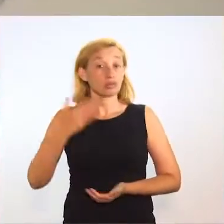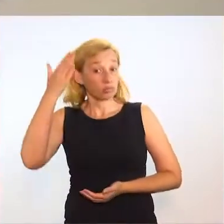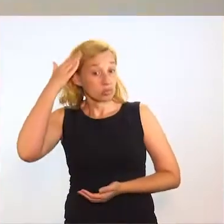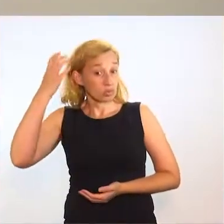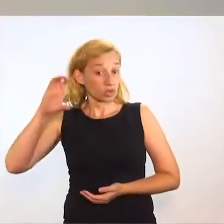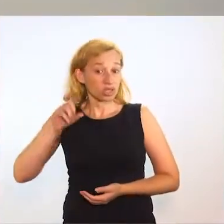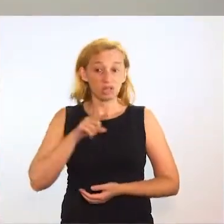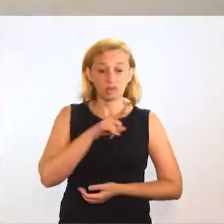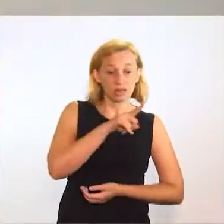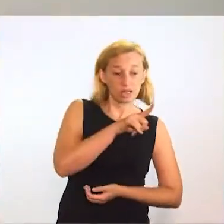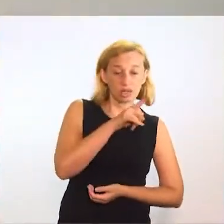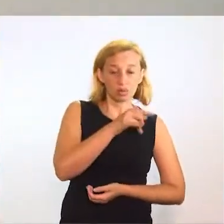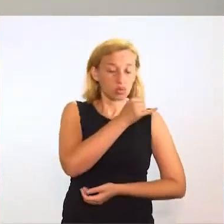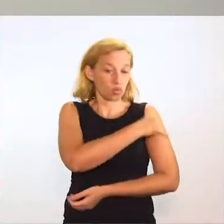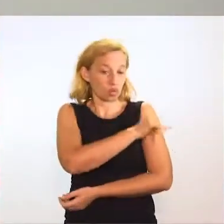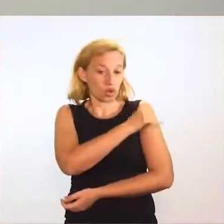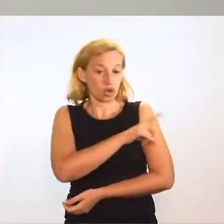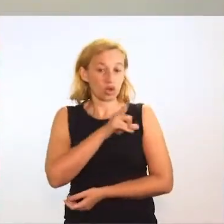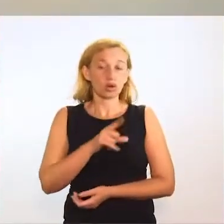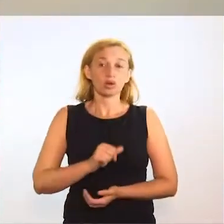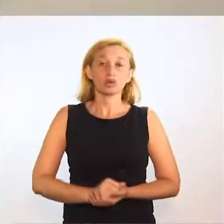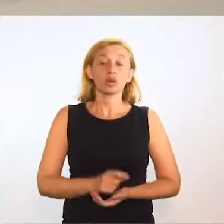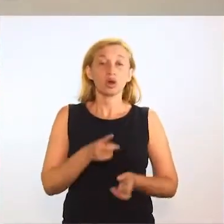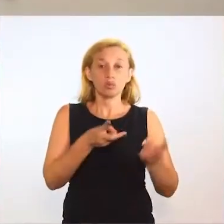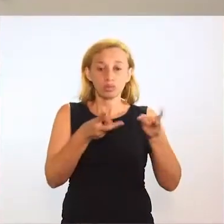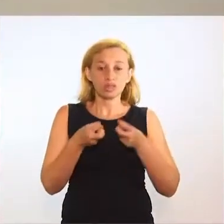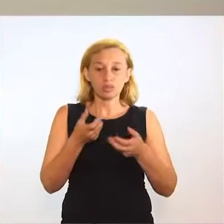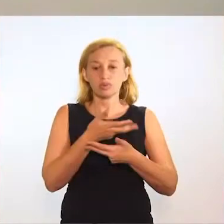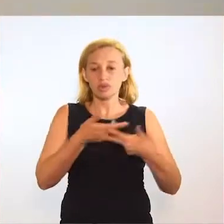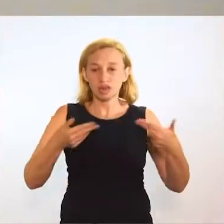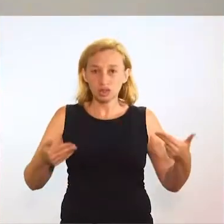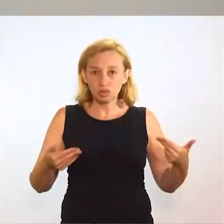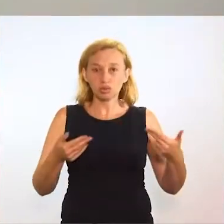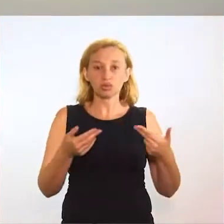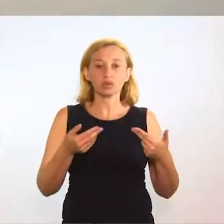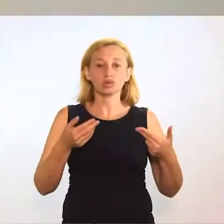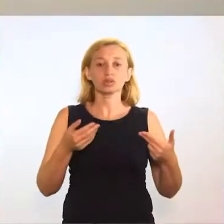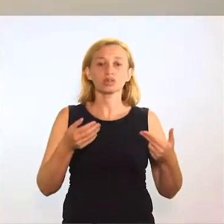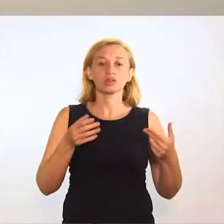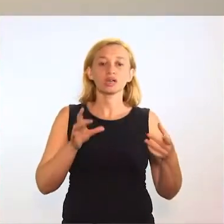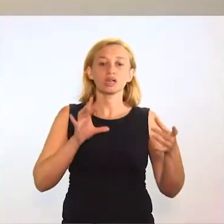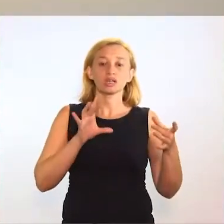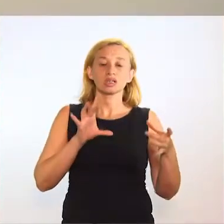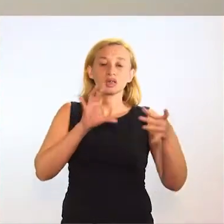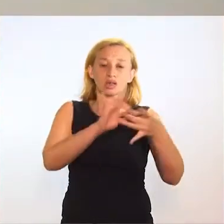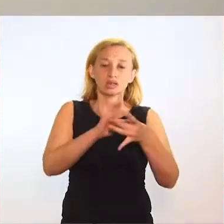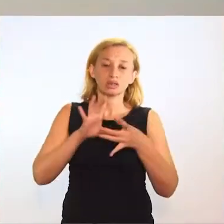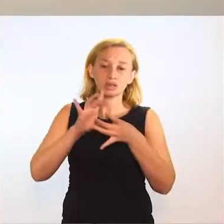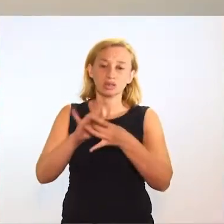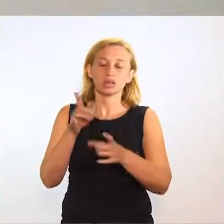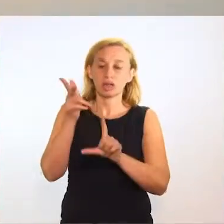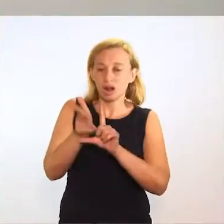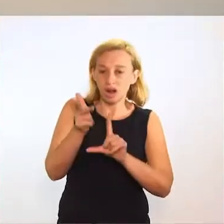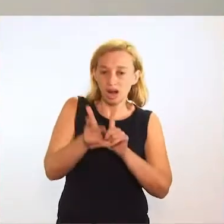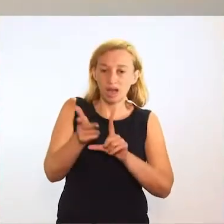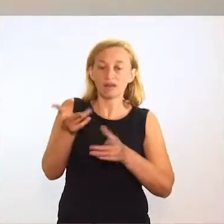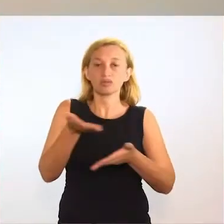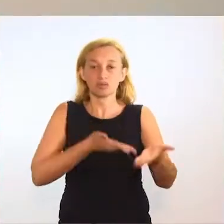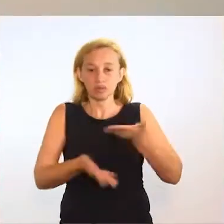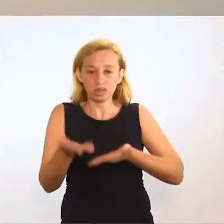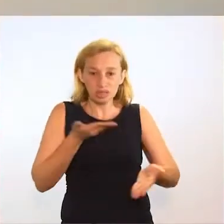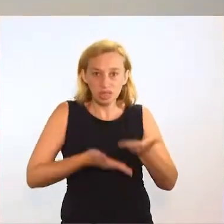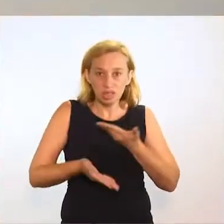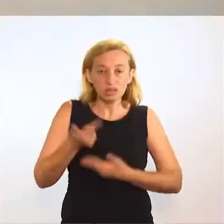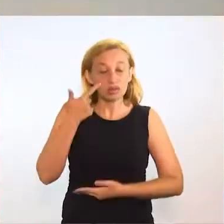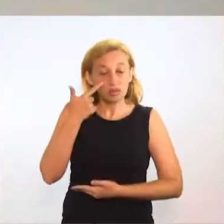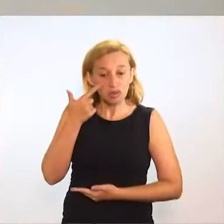gente se questionava, a gente está em Curitiba, eles estão no Rio e a gente está ali. Mas eu percebi muita coisa, a gente teve muita troca, assistindo as lives,